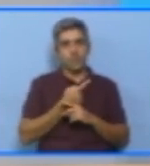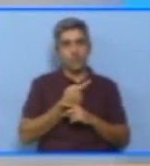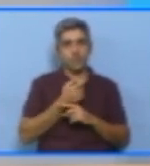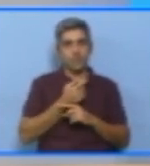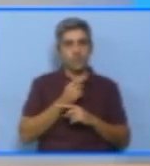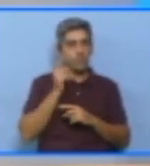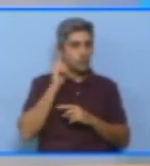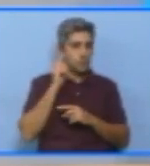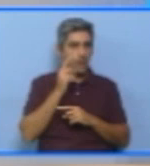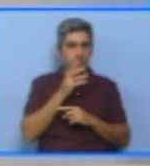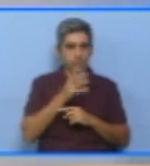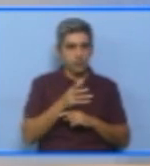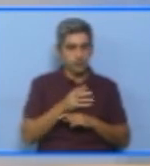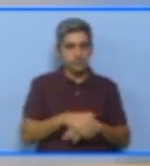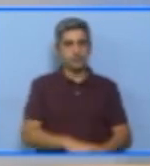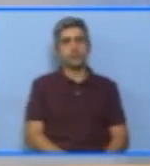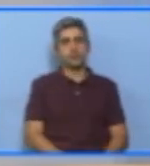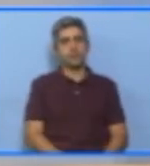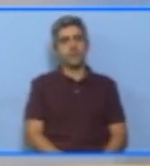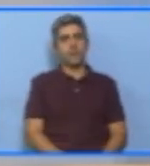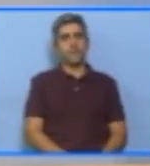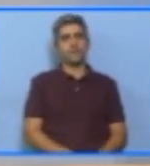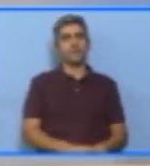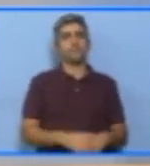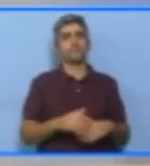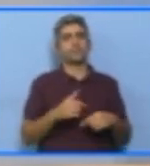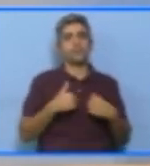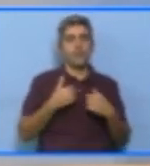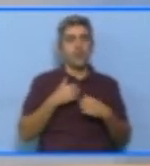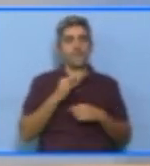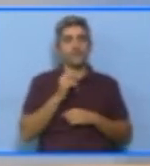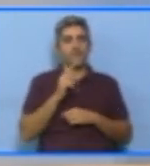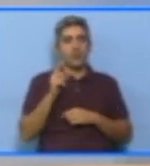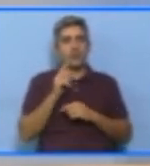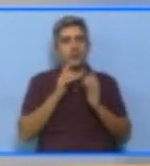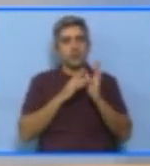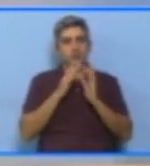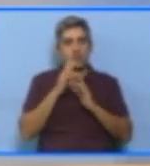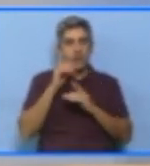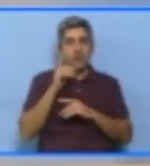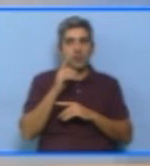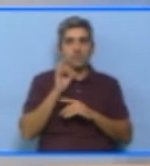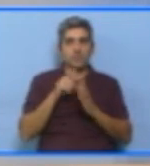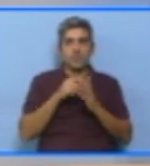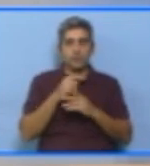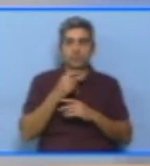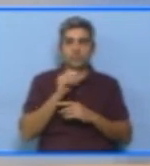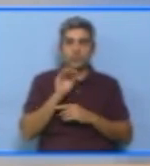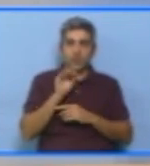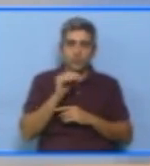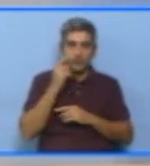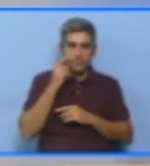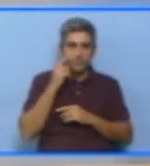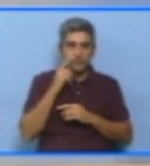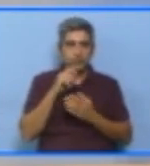parece que é fundamental e que a própria fé cristã sempre interpela a isto, mas não sei se sempre tem colocado isto